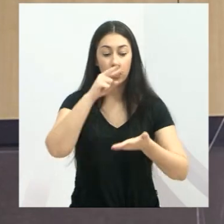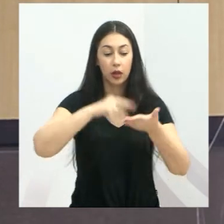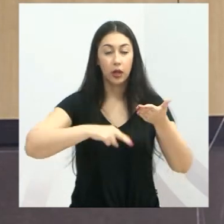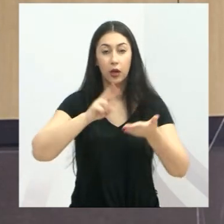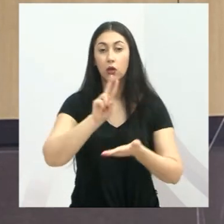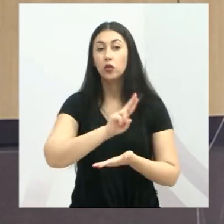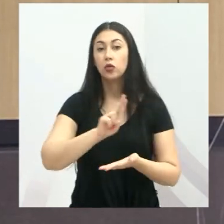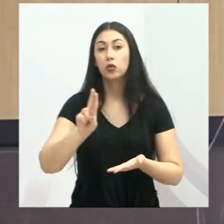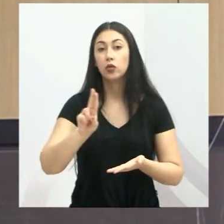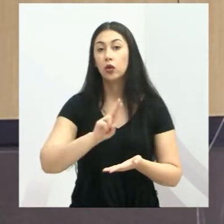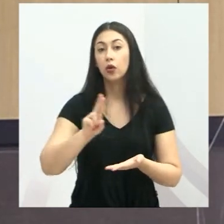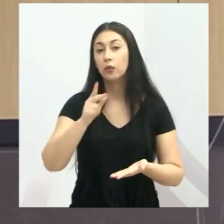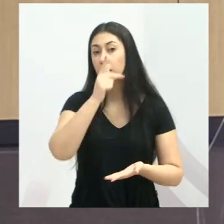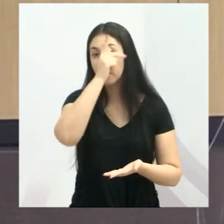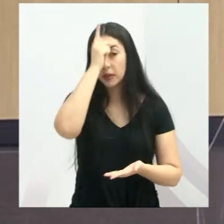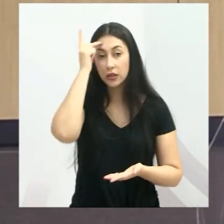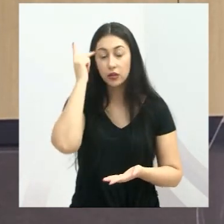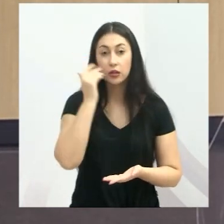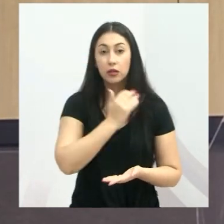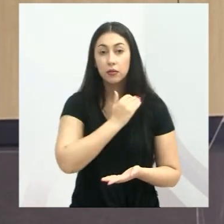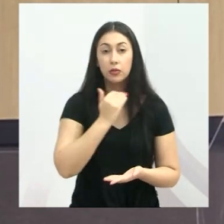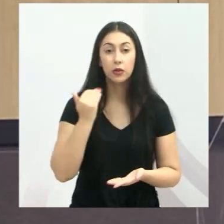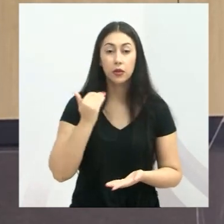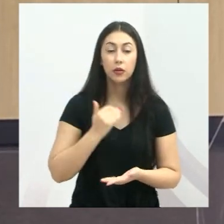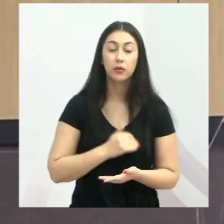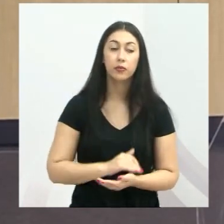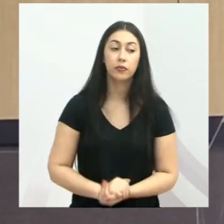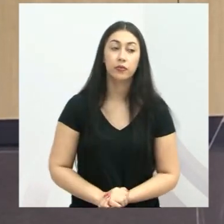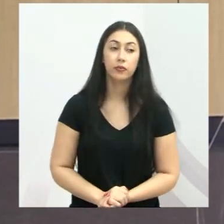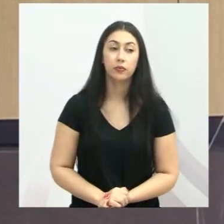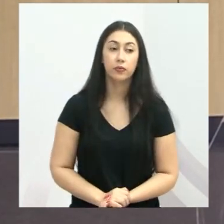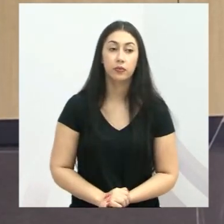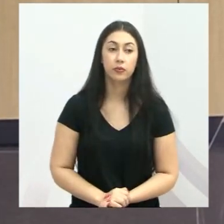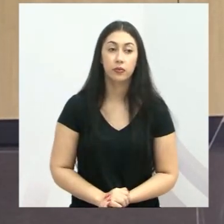de pesar apresentado pelos senhores vereadores.